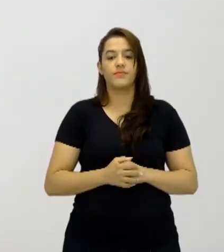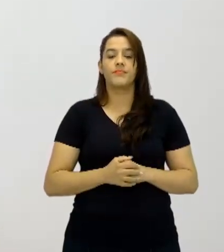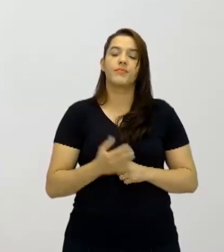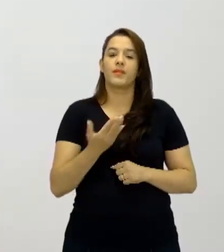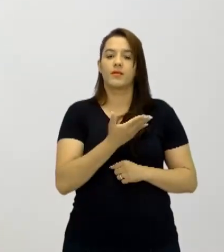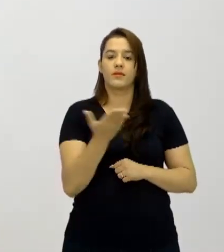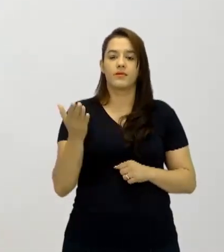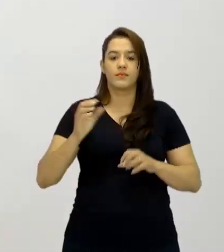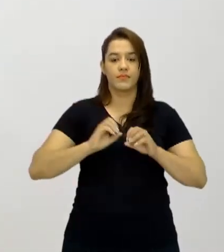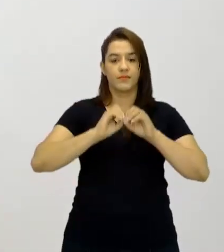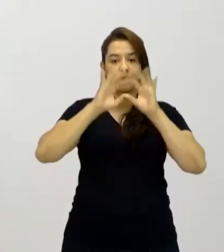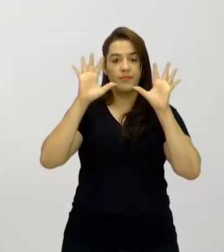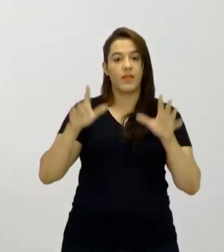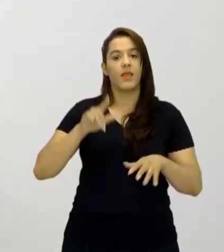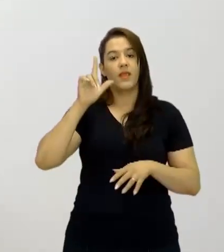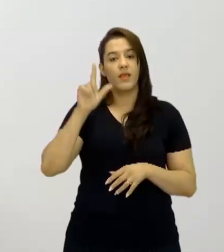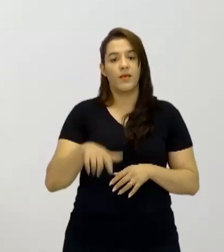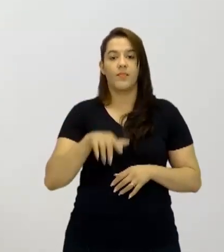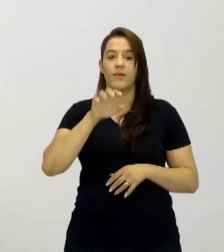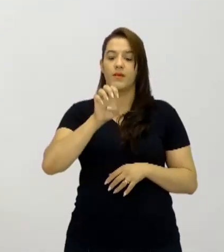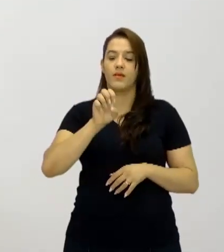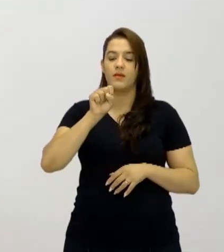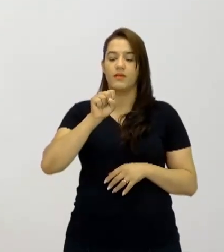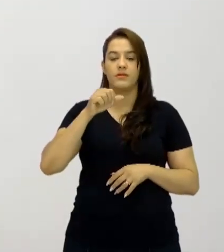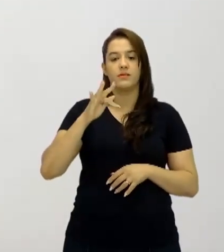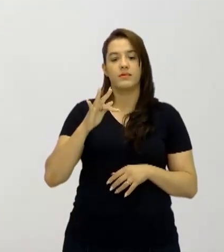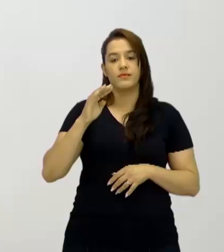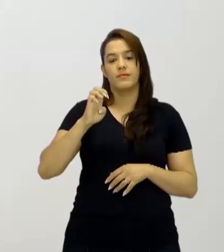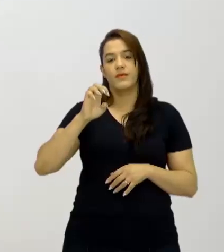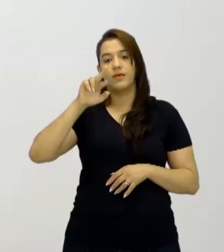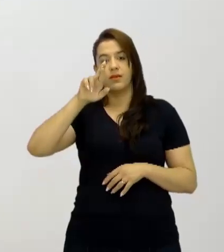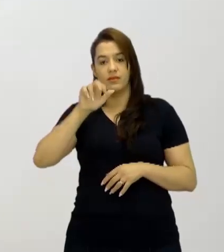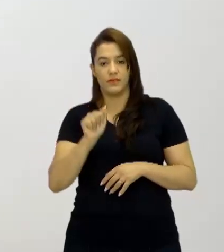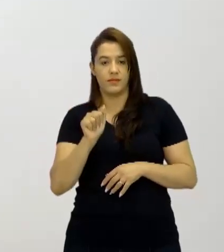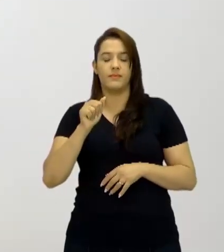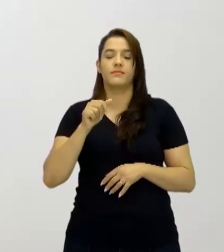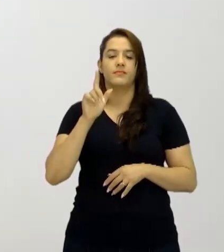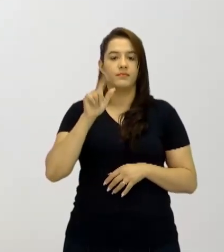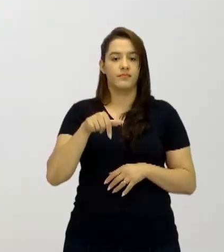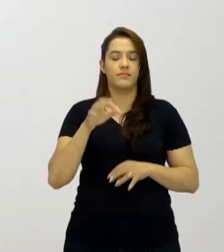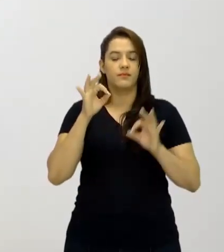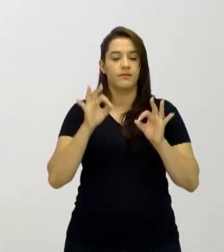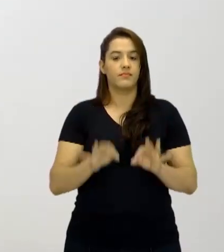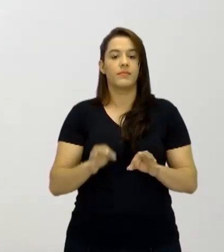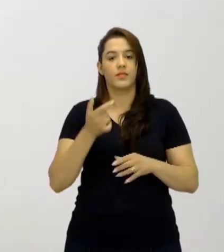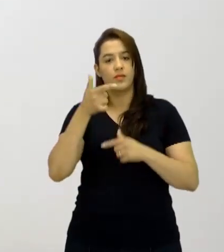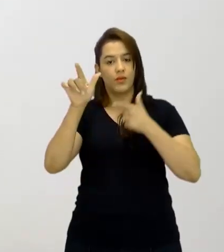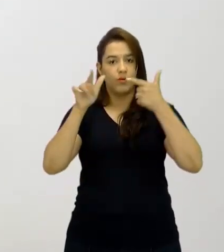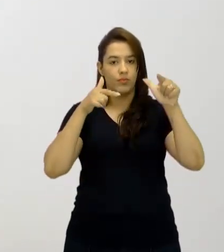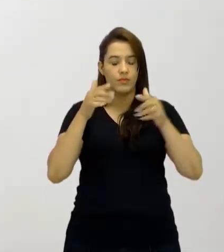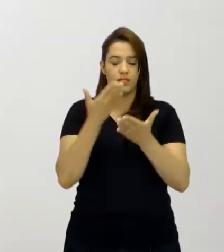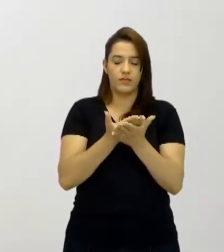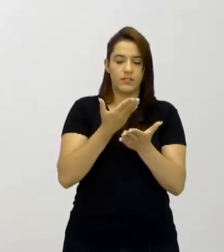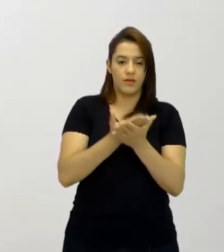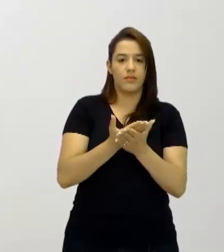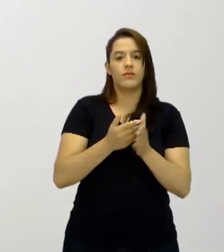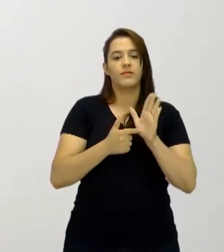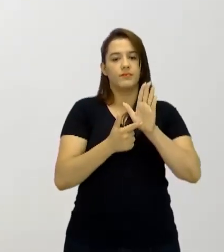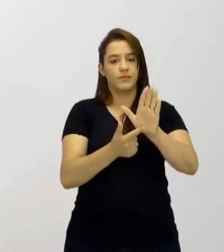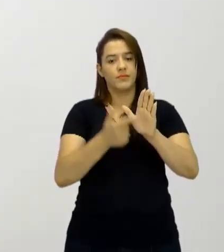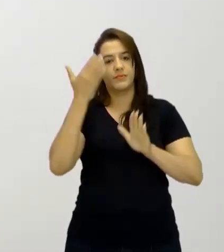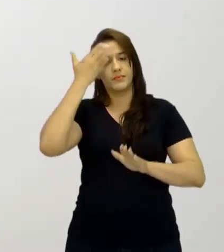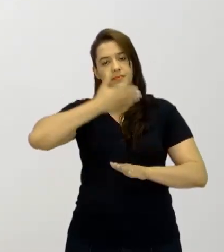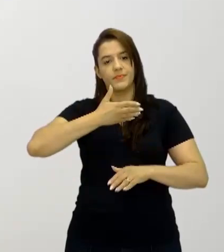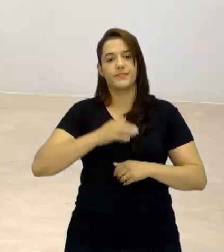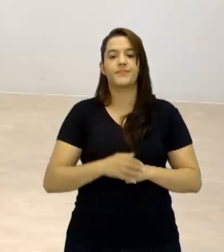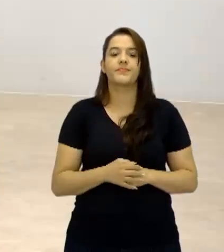O formato da Terra é uma esfera. E a gente vai apresentar alguns argumentos nas próximas aulas. Tem mais, galera? Obrigado. Edjoel